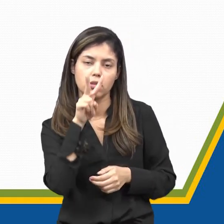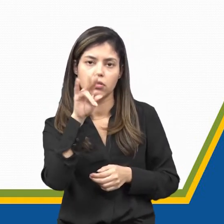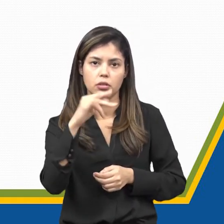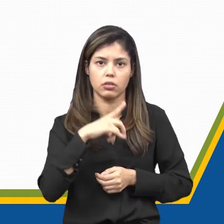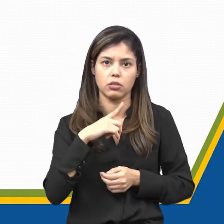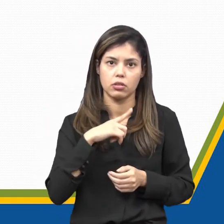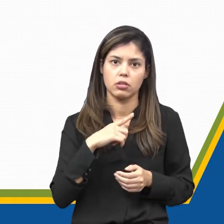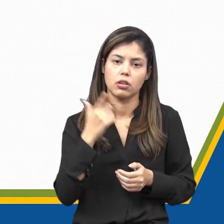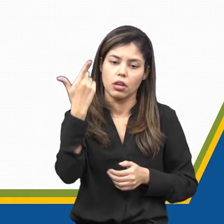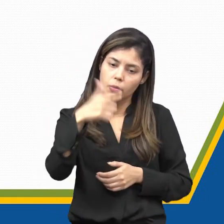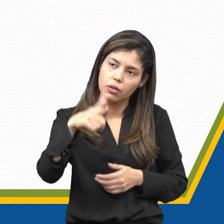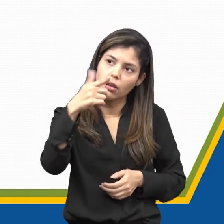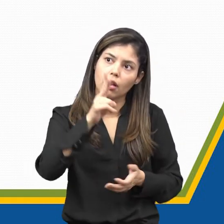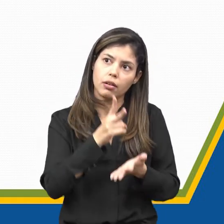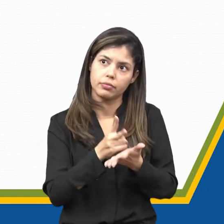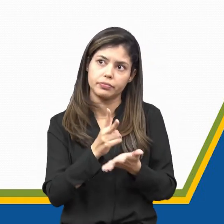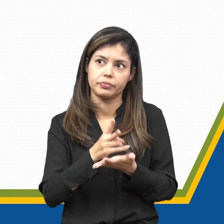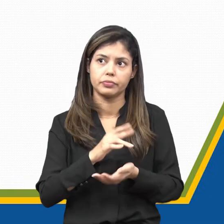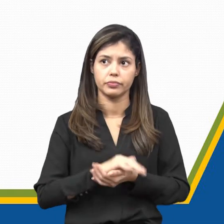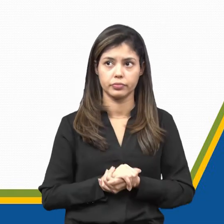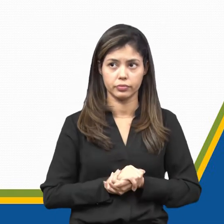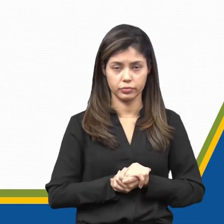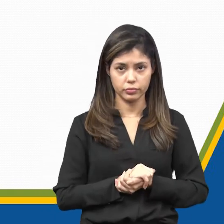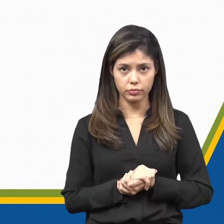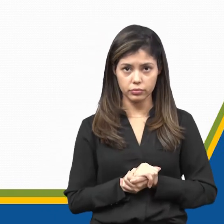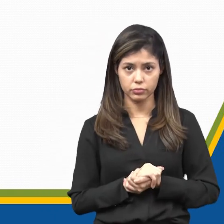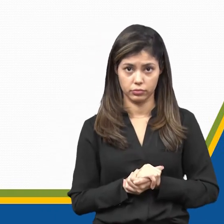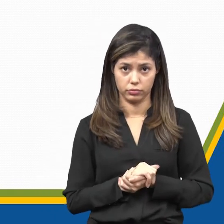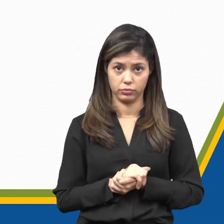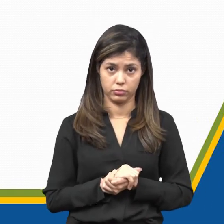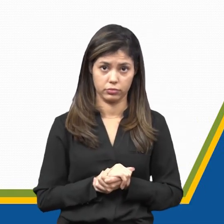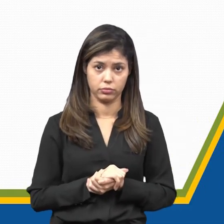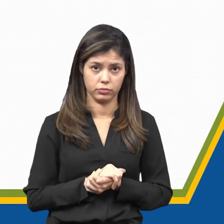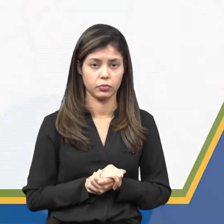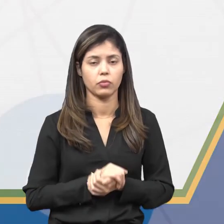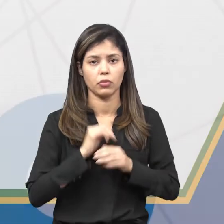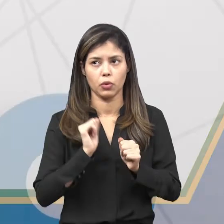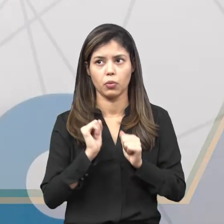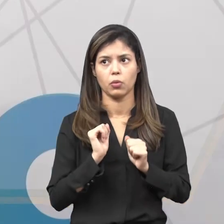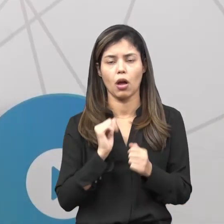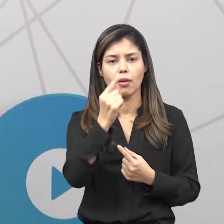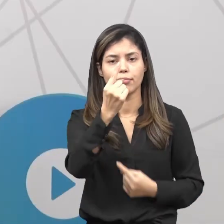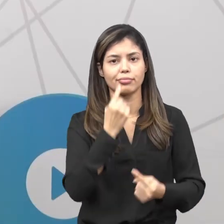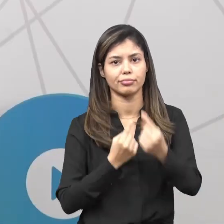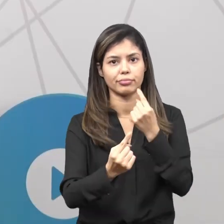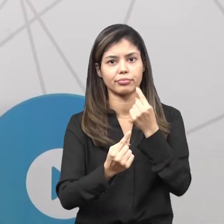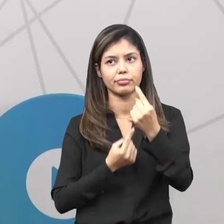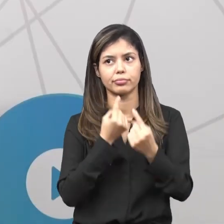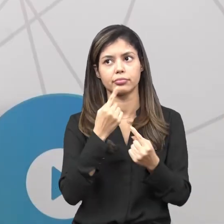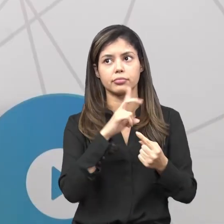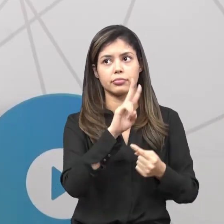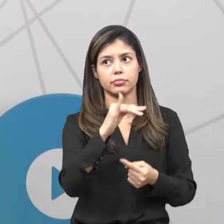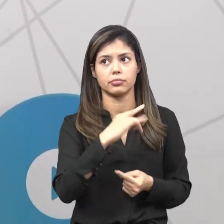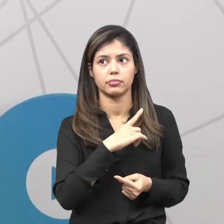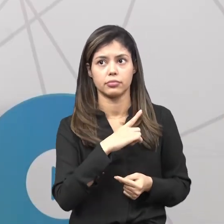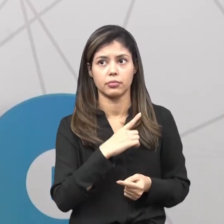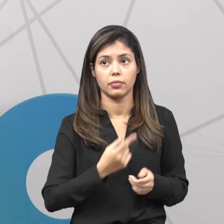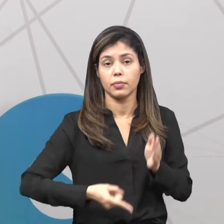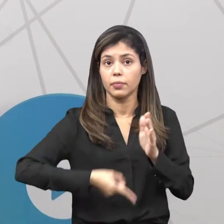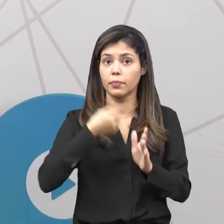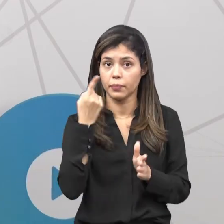adquirir com as repetições que ela fez. Ok? Desta forma a gente pode ir para a dinâmica interativa. Vamos